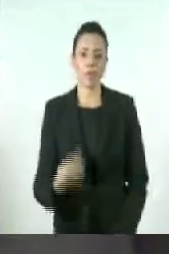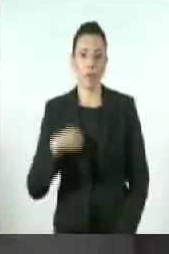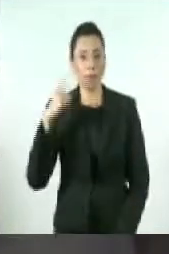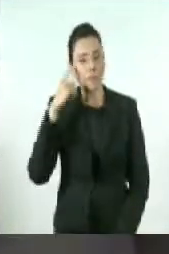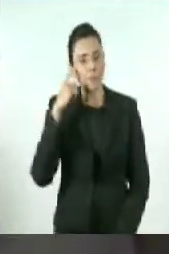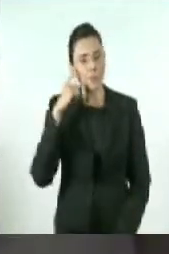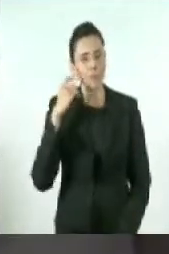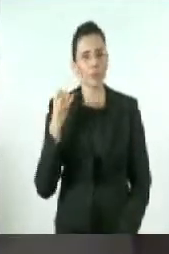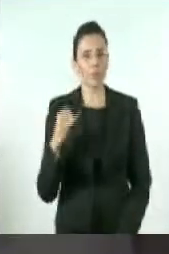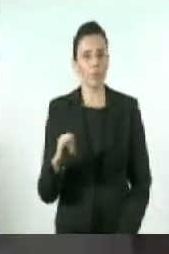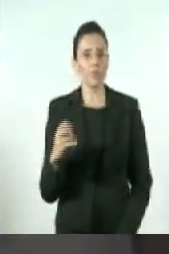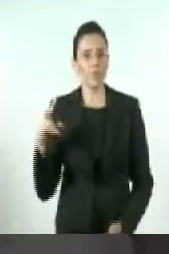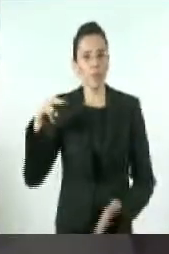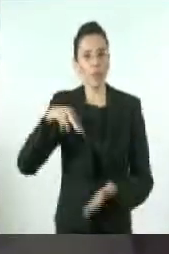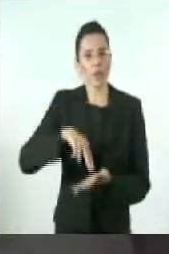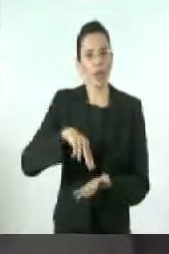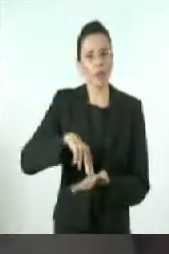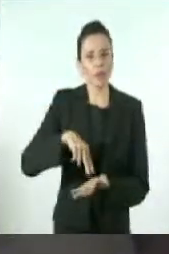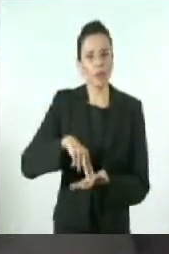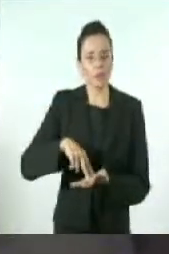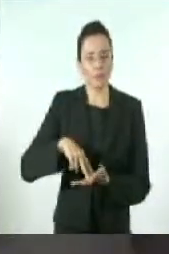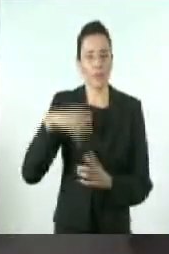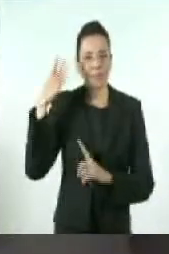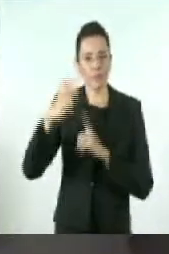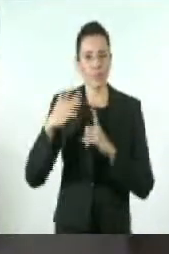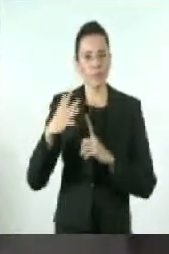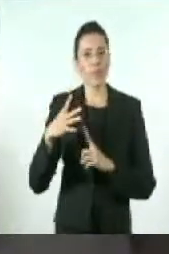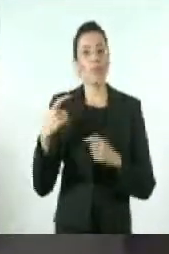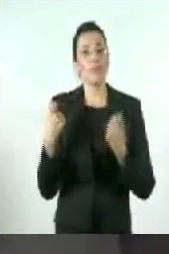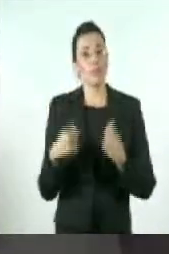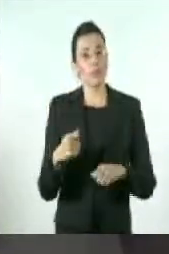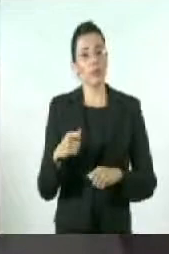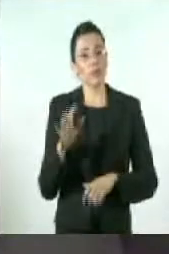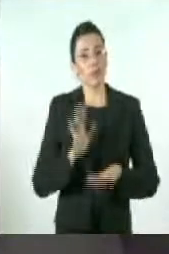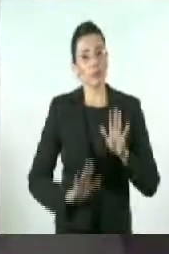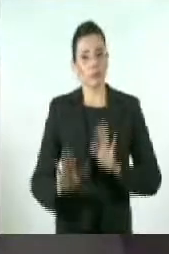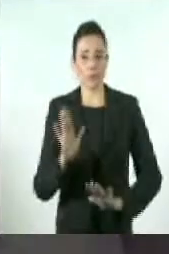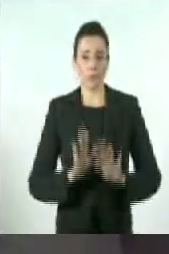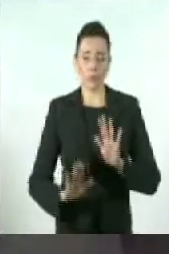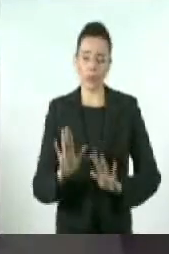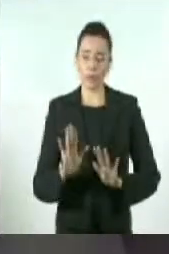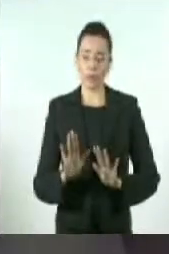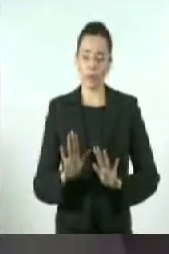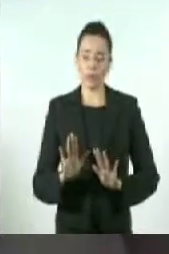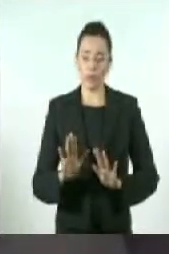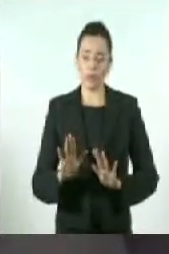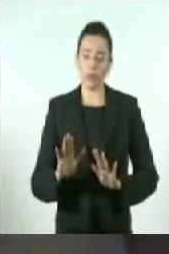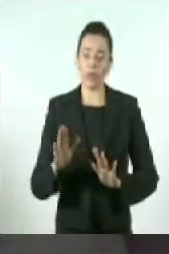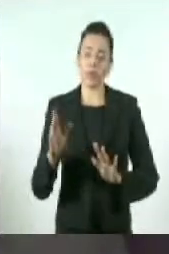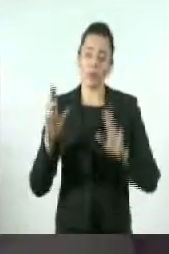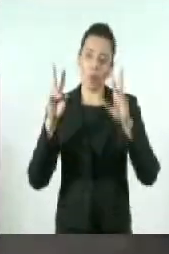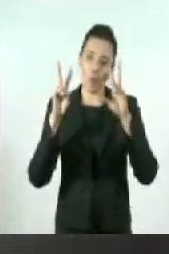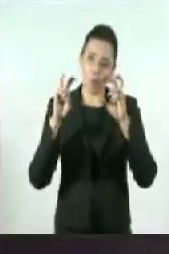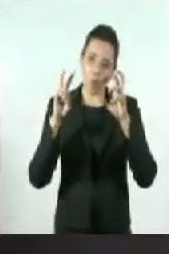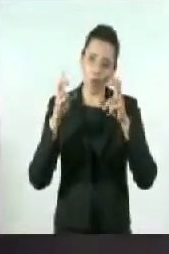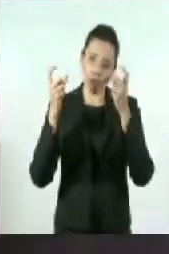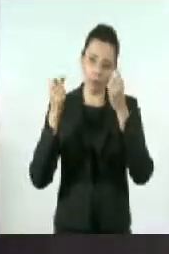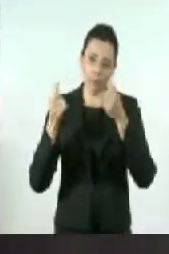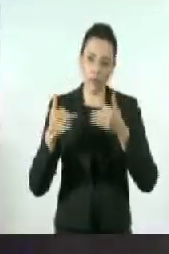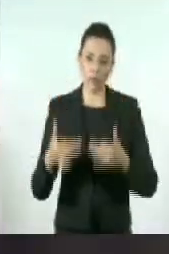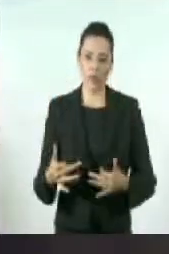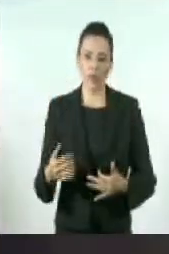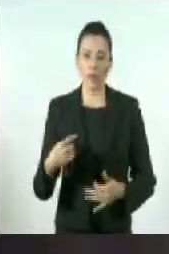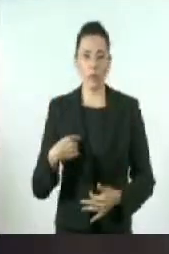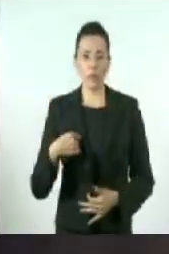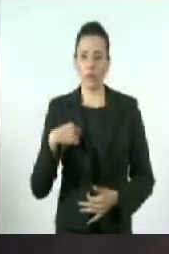qualquer assunto, é preciso a gente ter cuidado com aquilo que a gente está falando. E não falo nem no caso de Vossa Excelência, que Vossa Excelência tem tratado de forma bastante séria